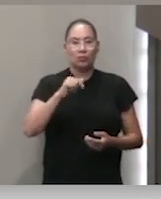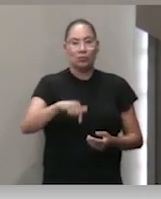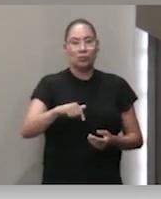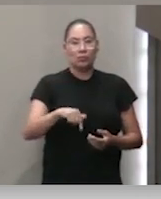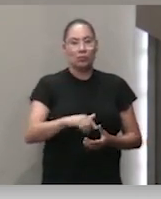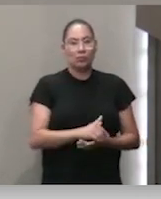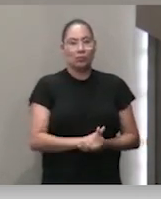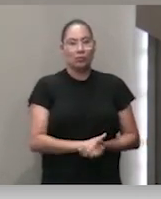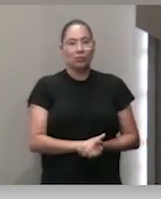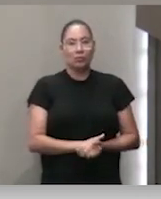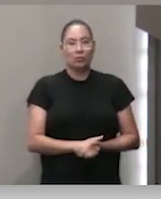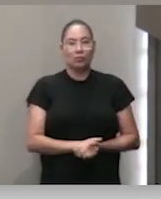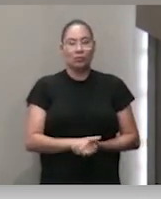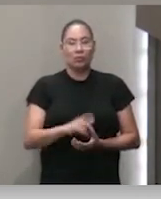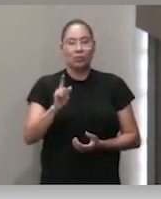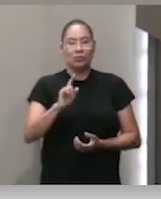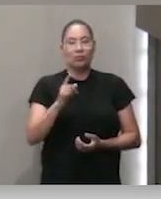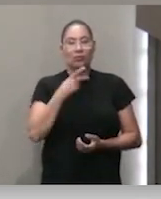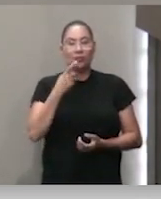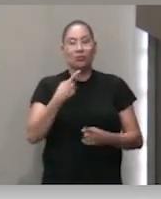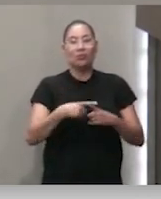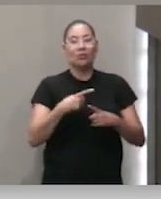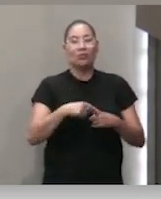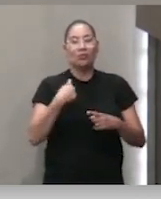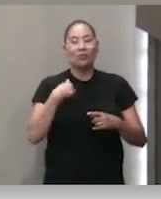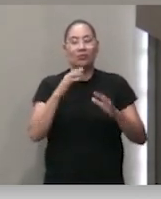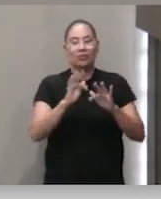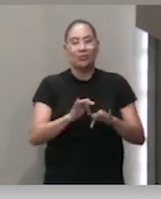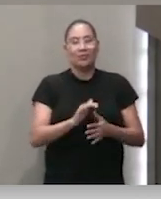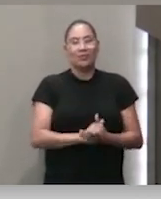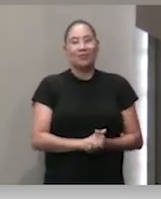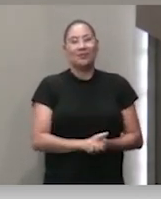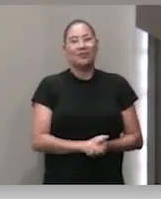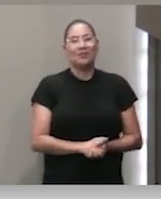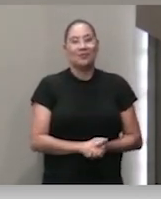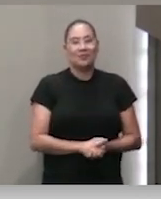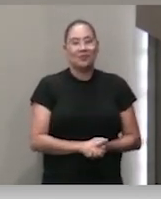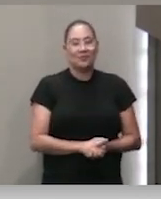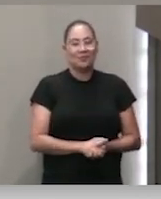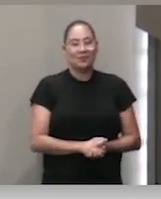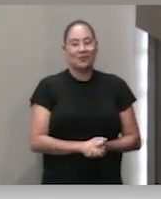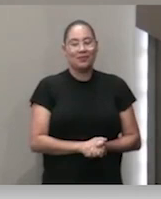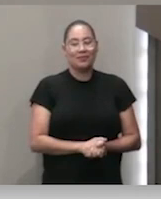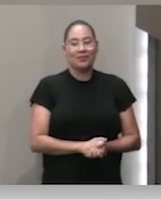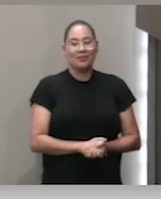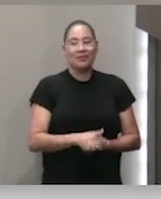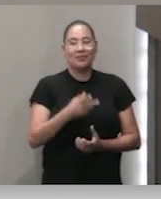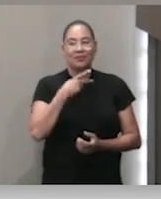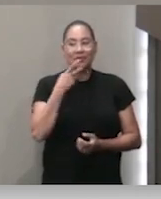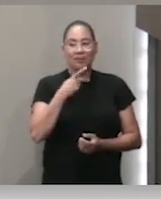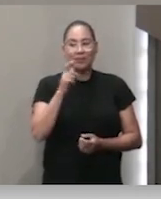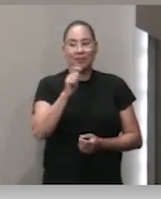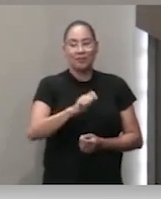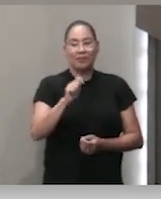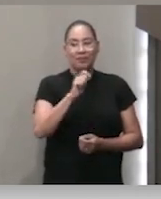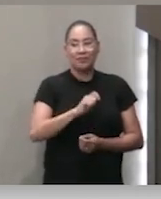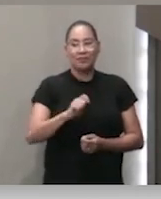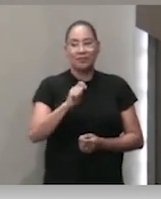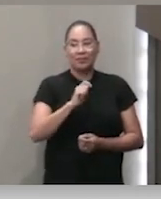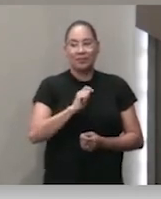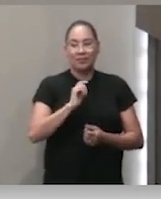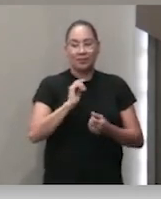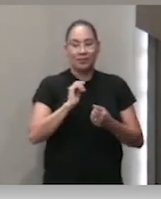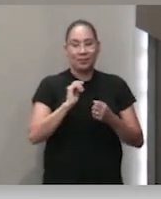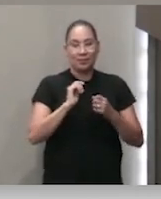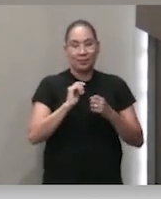vereador, não vou te dar parte, não, porque eu vou terminar aqui. Pessoal, queria falar em associação de moradores, e quando eu